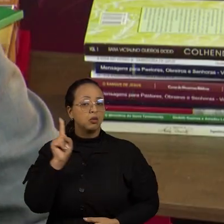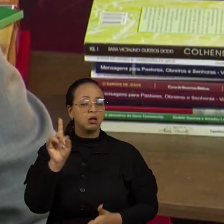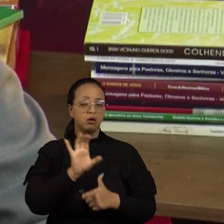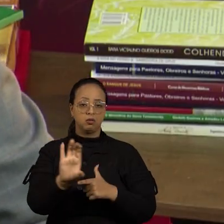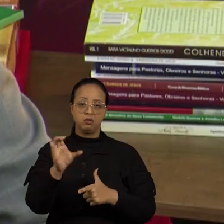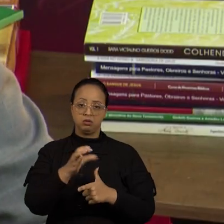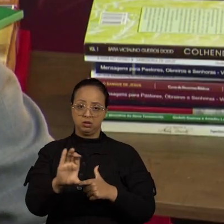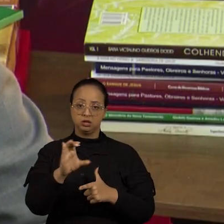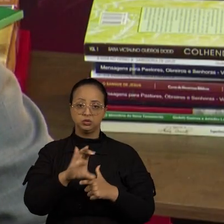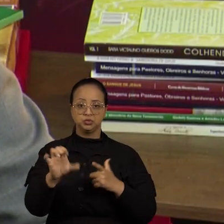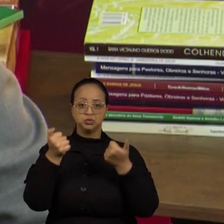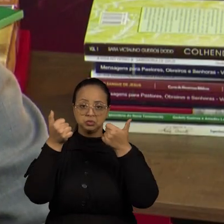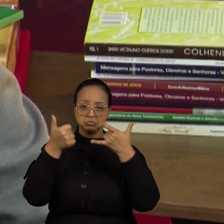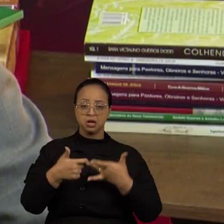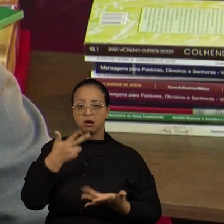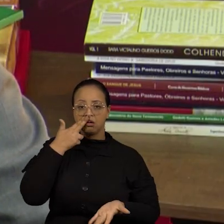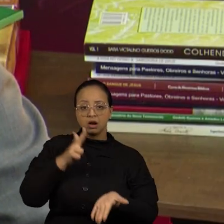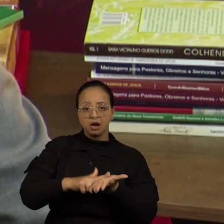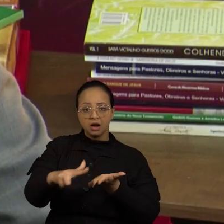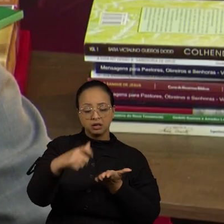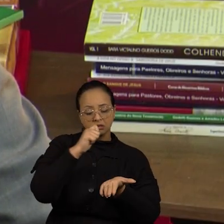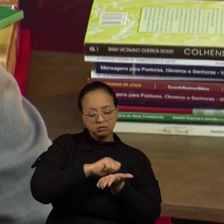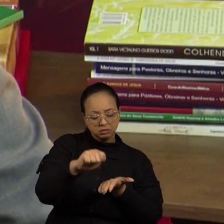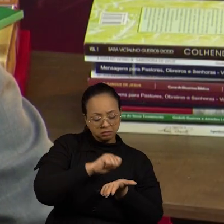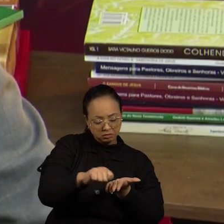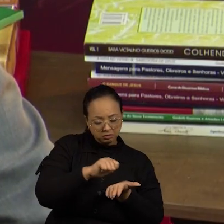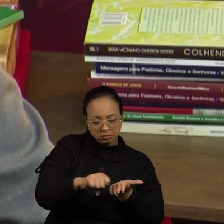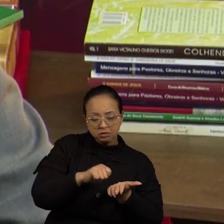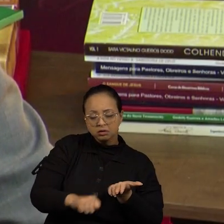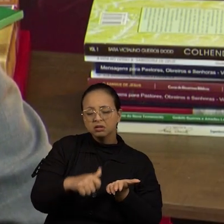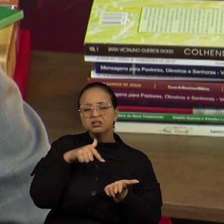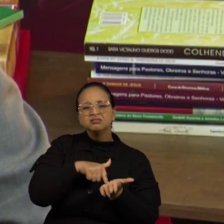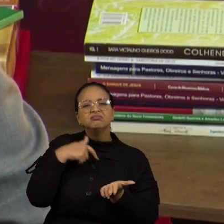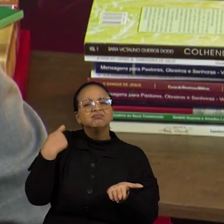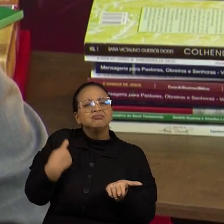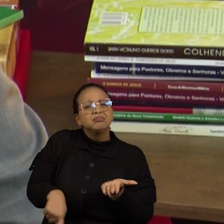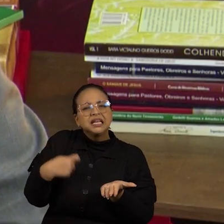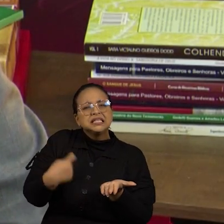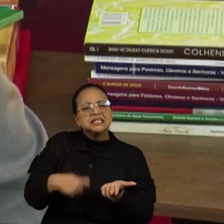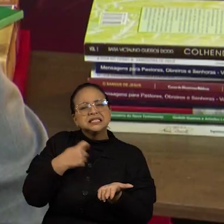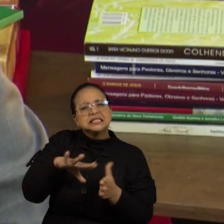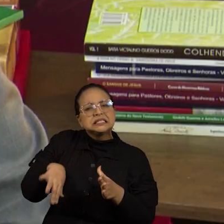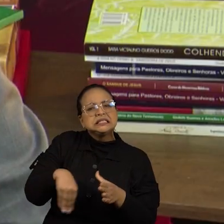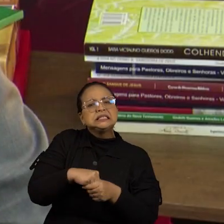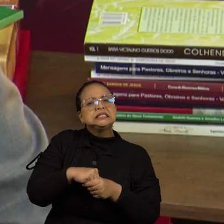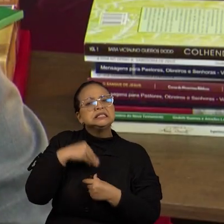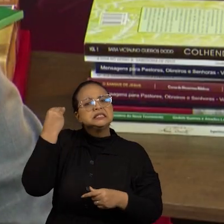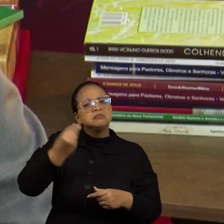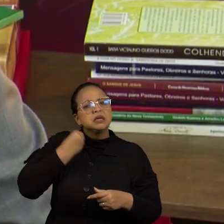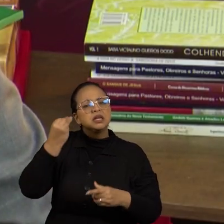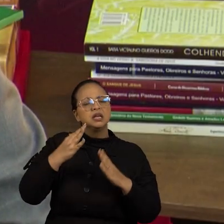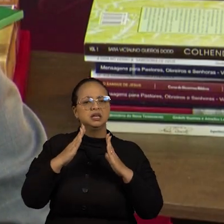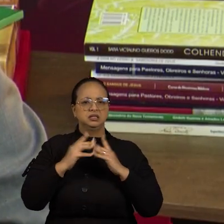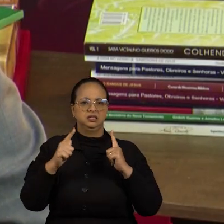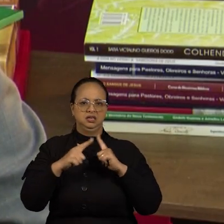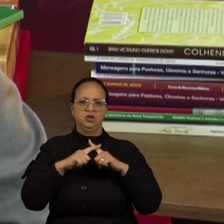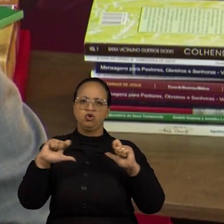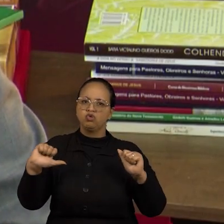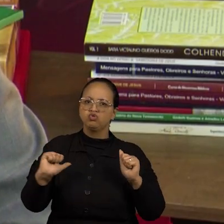Coríntios. Essa expressão e essa necessidade, nós vivemos a experiência de corpo,